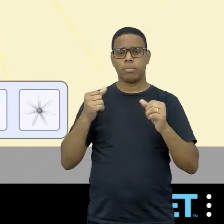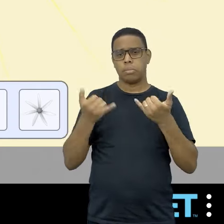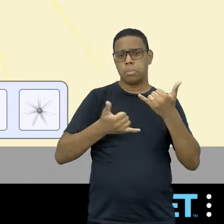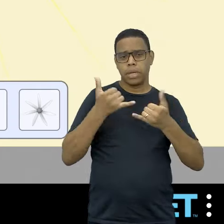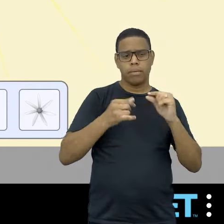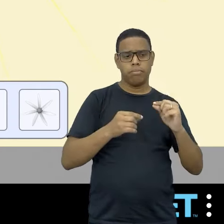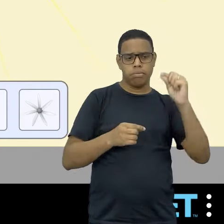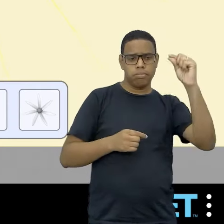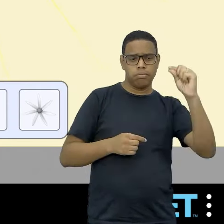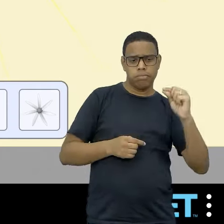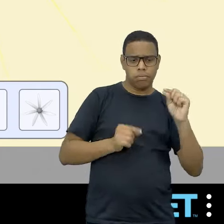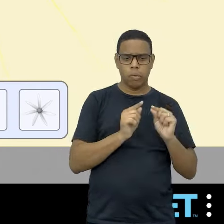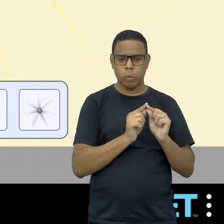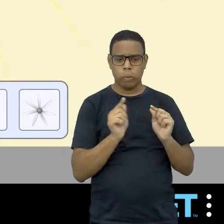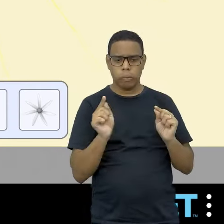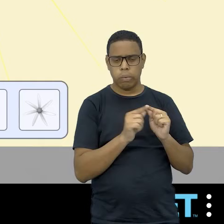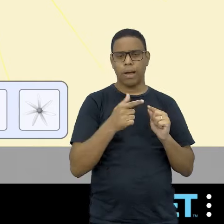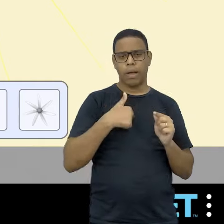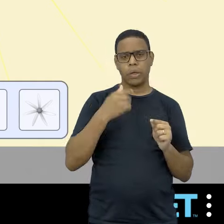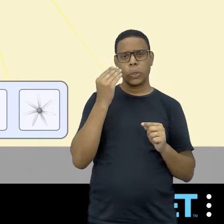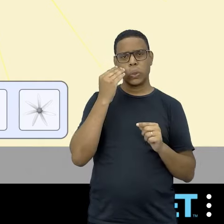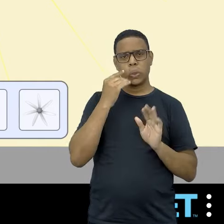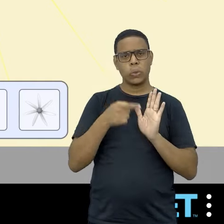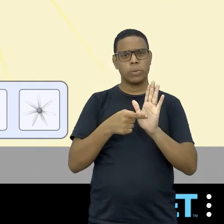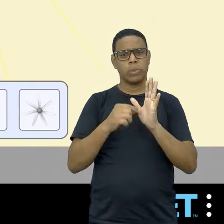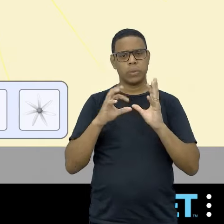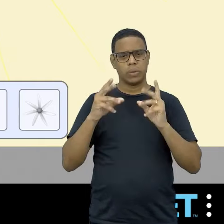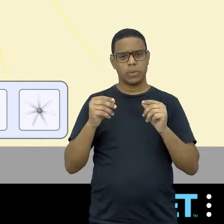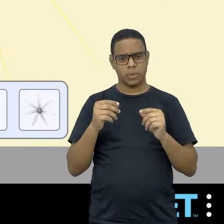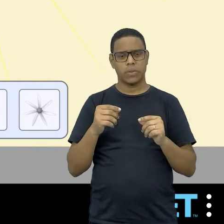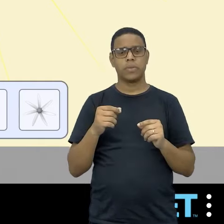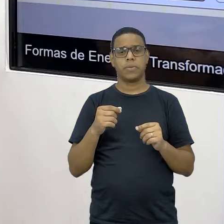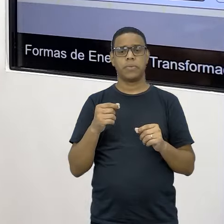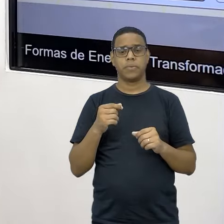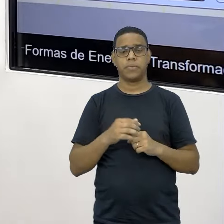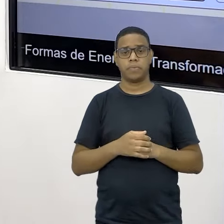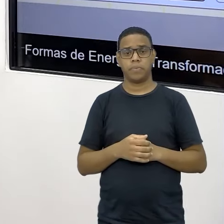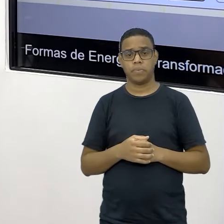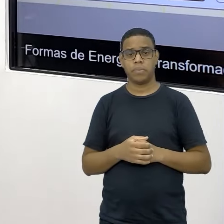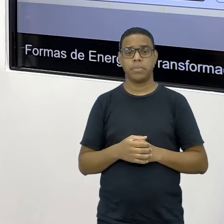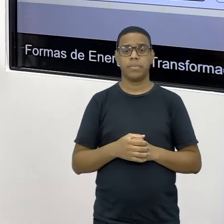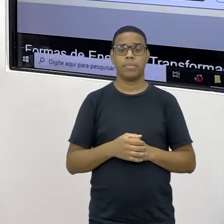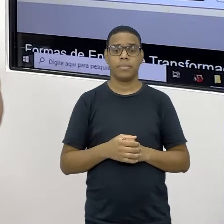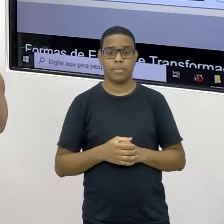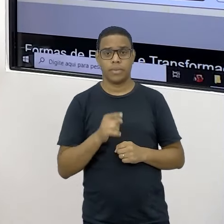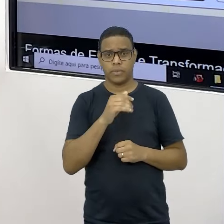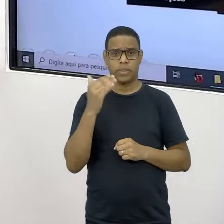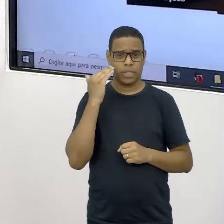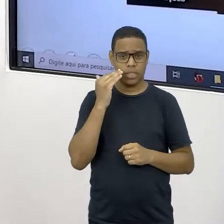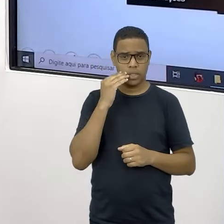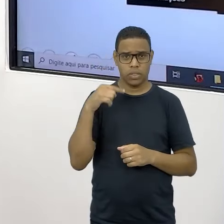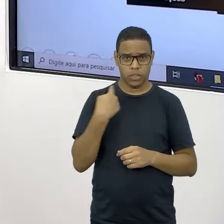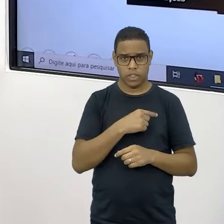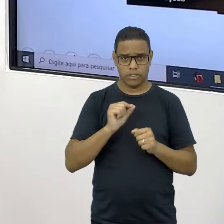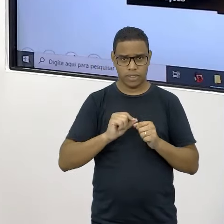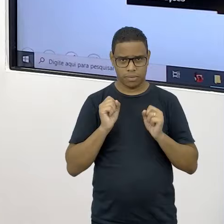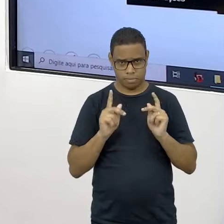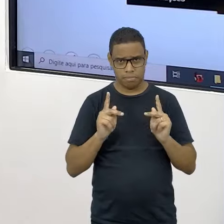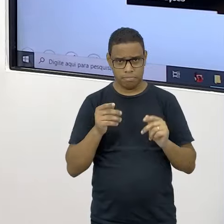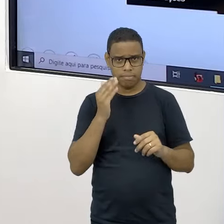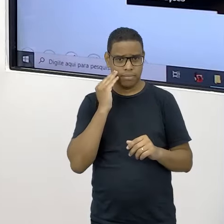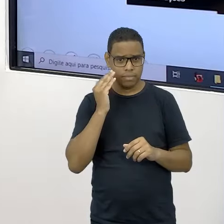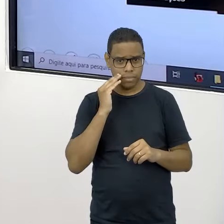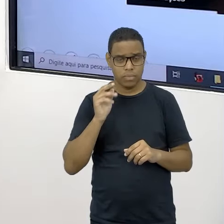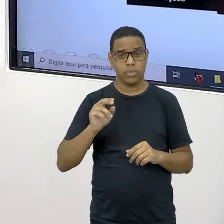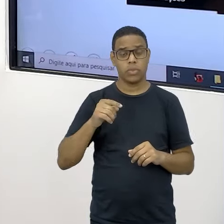isso, eu acho que eu testei todas as condições. A gente pode voltar para a apresentação. Então, você entendeu aí o que a gente vai fazer, né? A gente vai